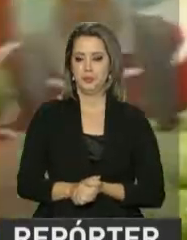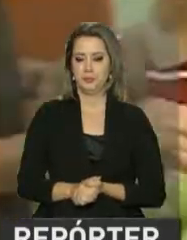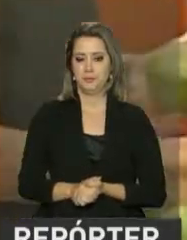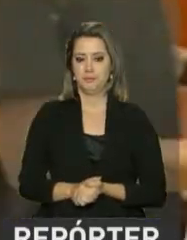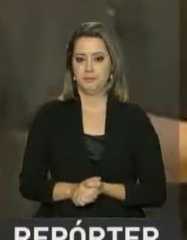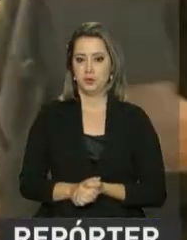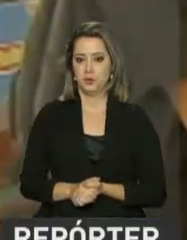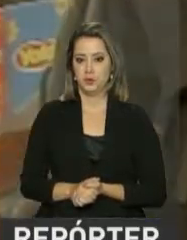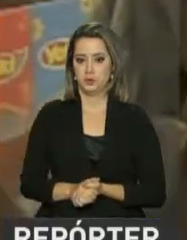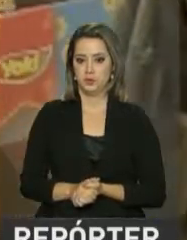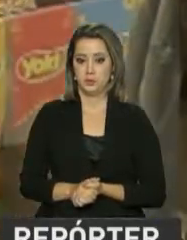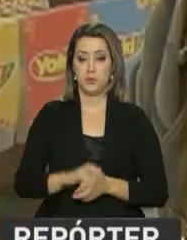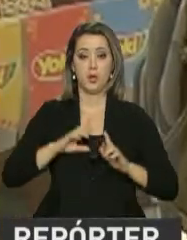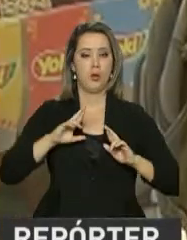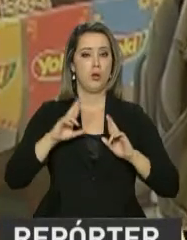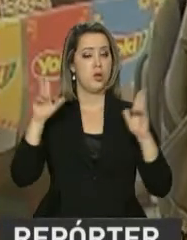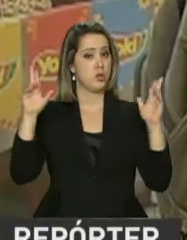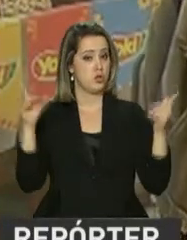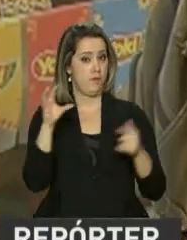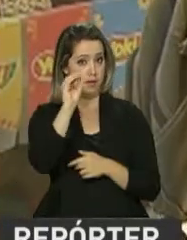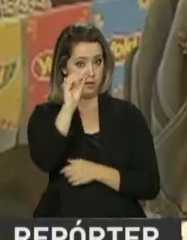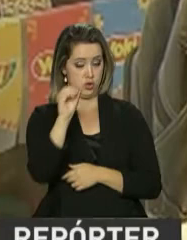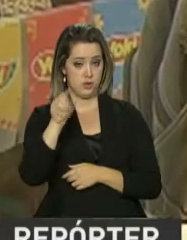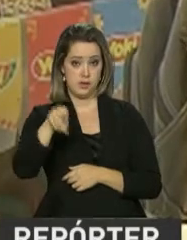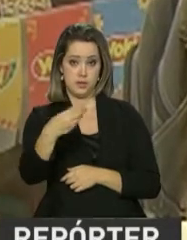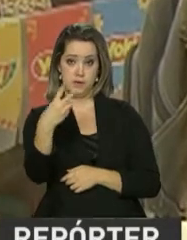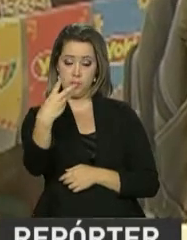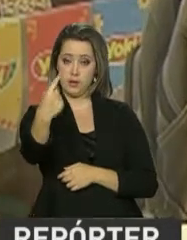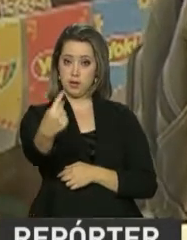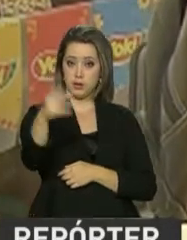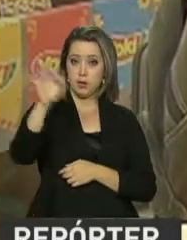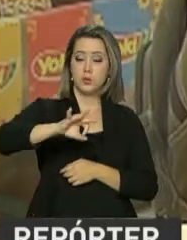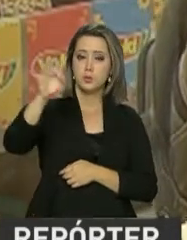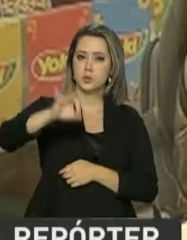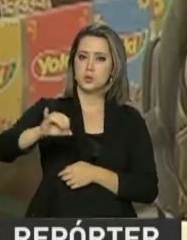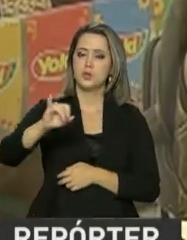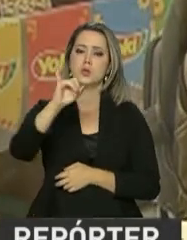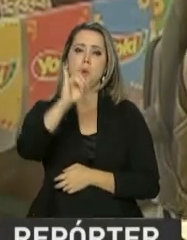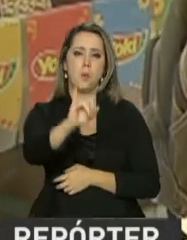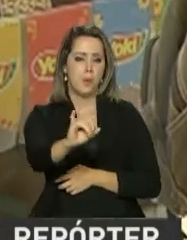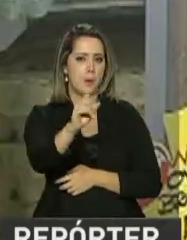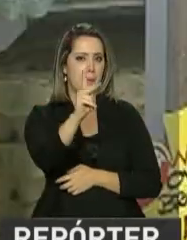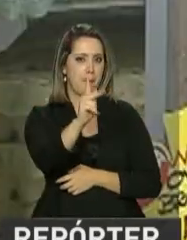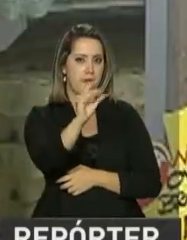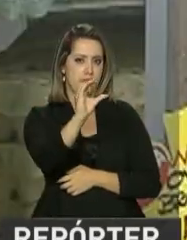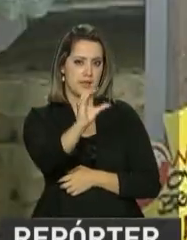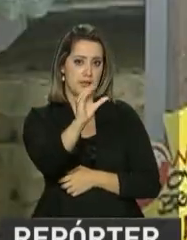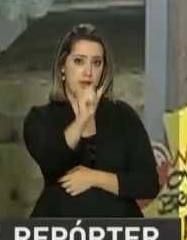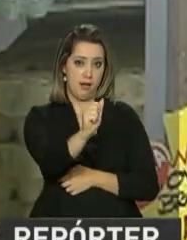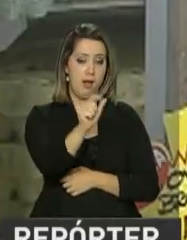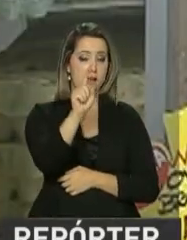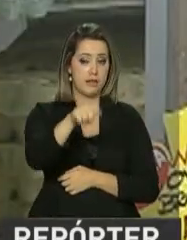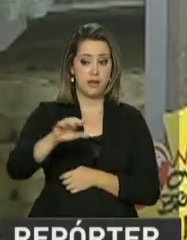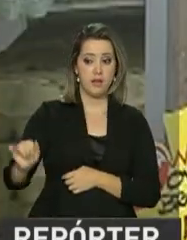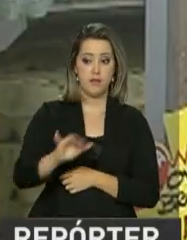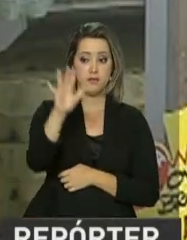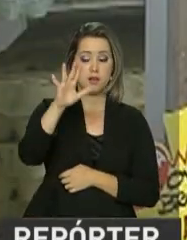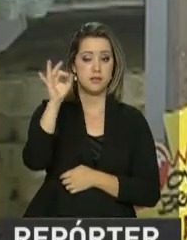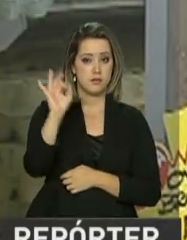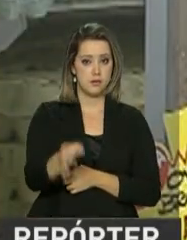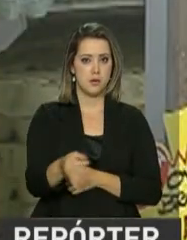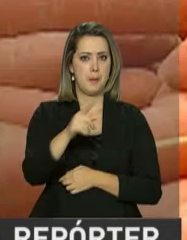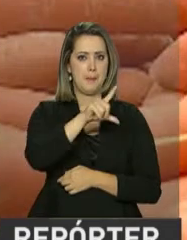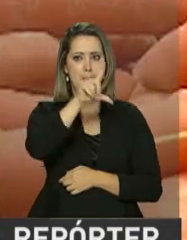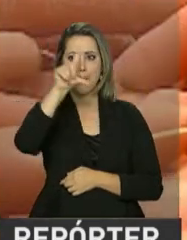com variação de 0,31 por cento índice de preços ao consumidor amplo considerado a inflação oficial do país registrou